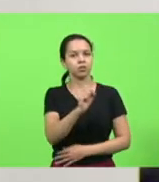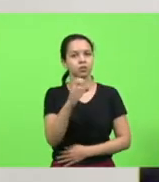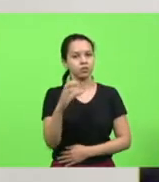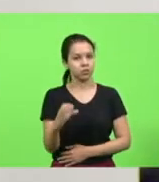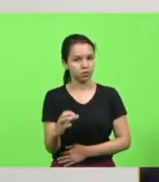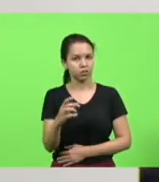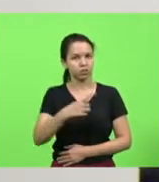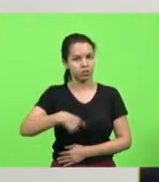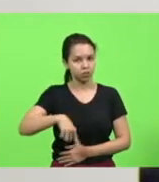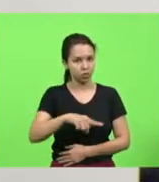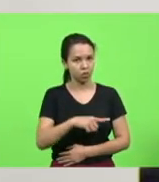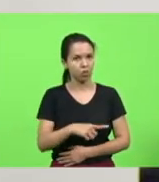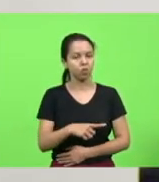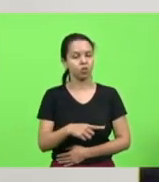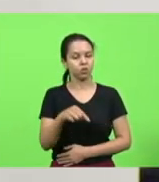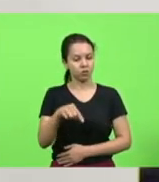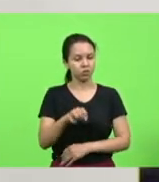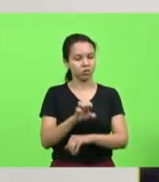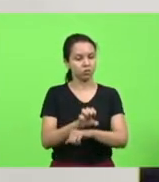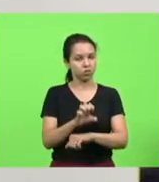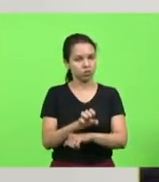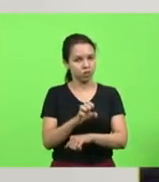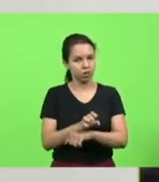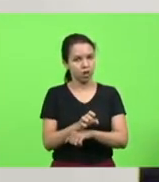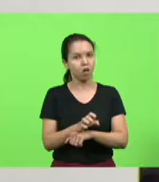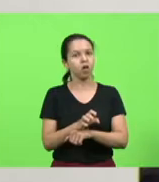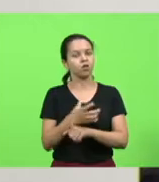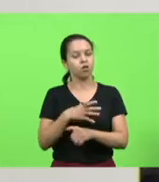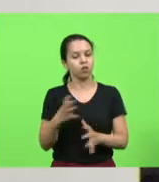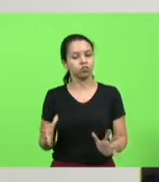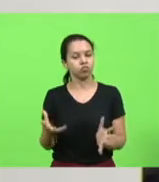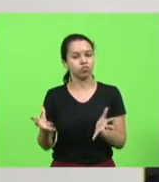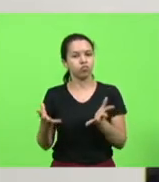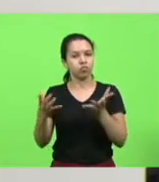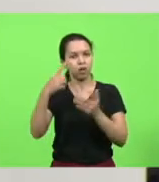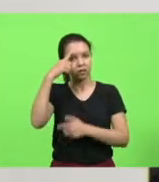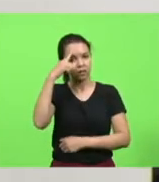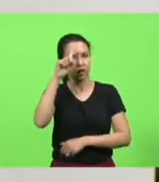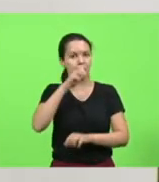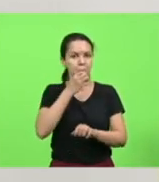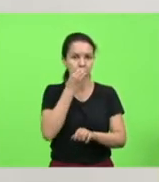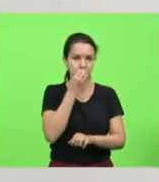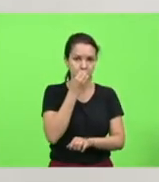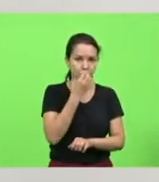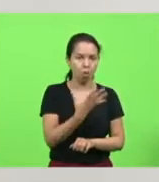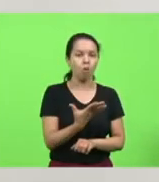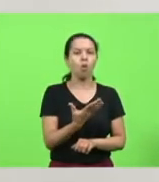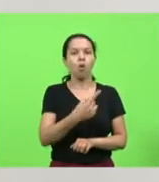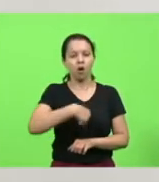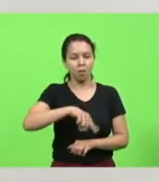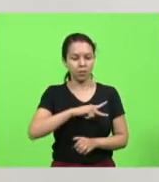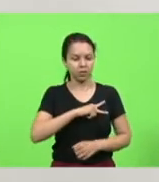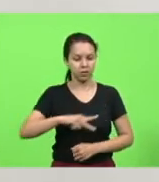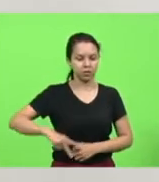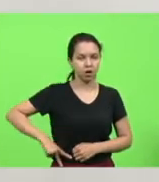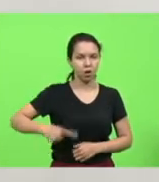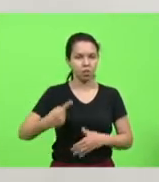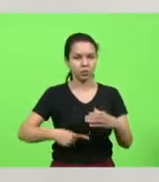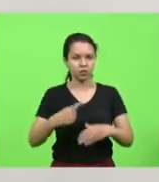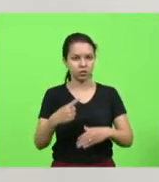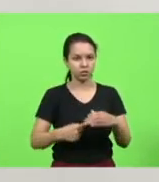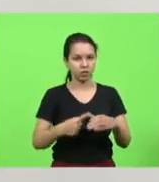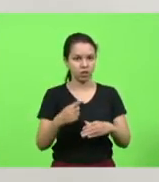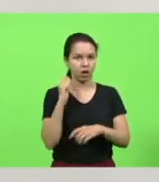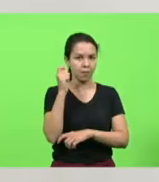estamos nesse estado buscando fomentar as boas ideias e, como presidente da Comissão da Pesca, talvez uma das maiores pautas, o meu